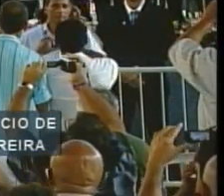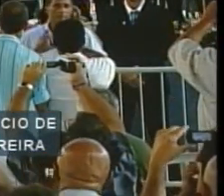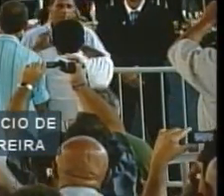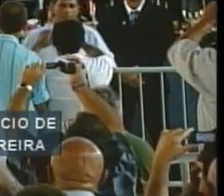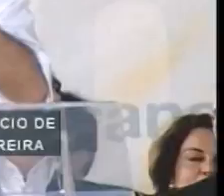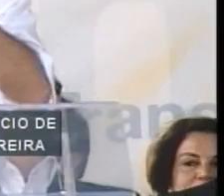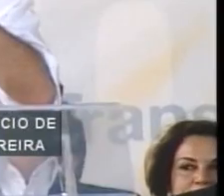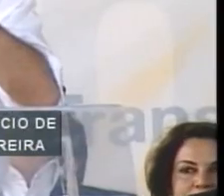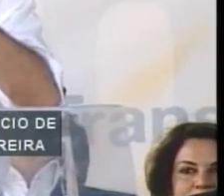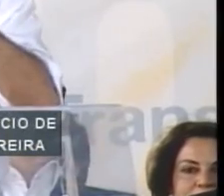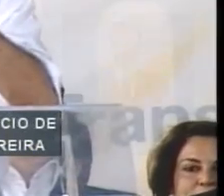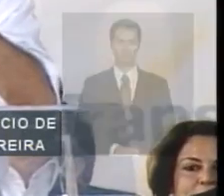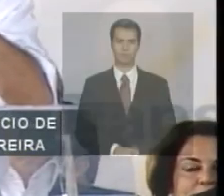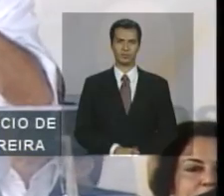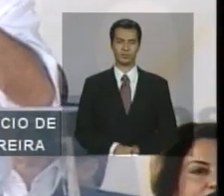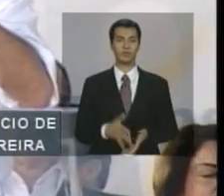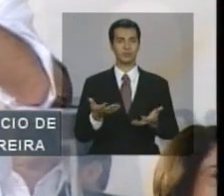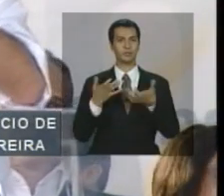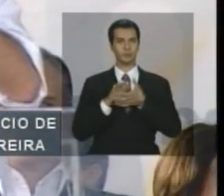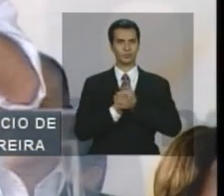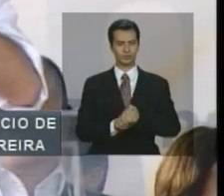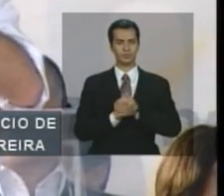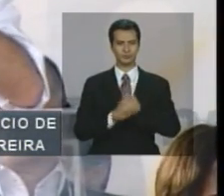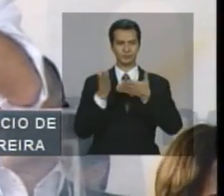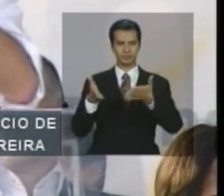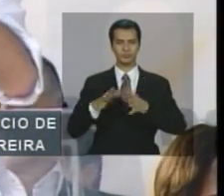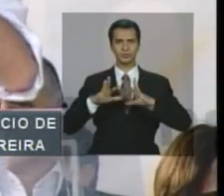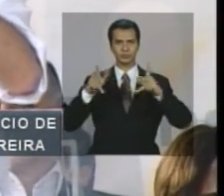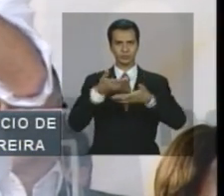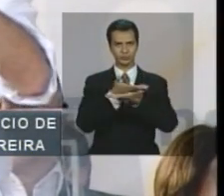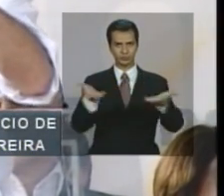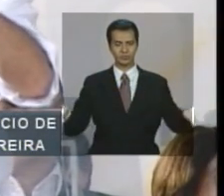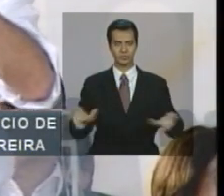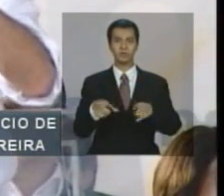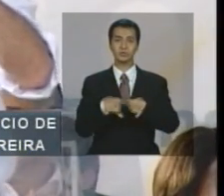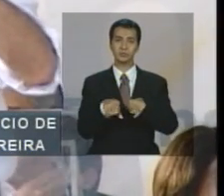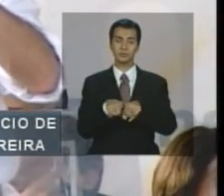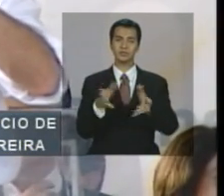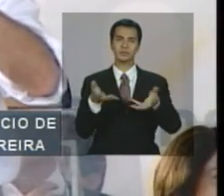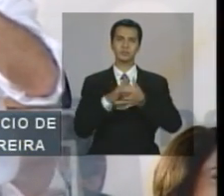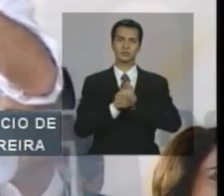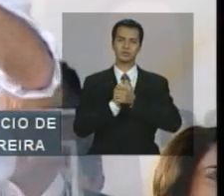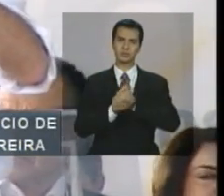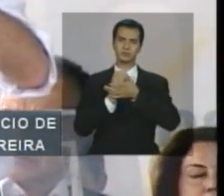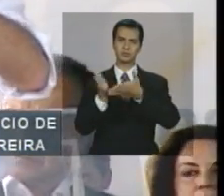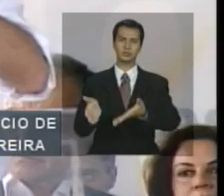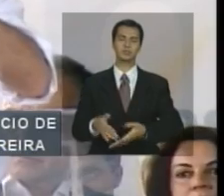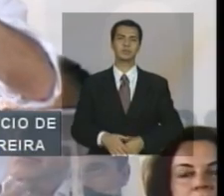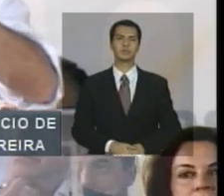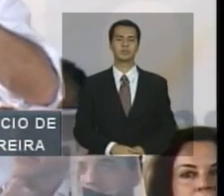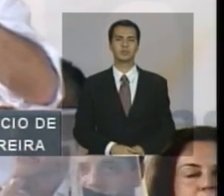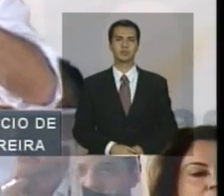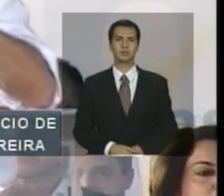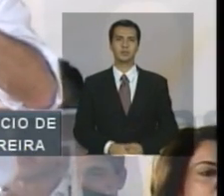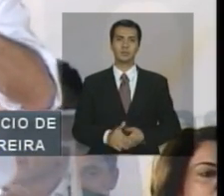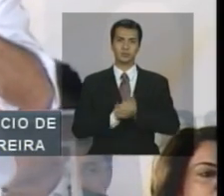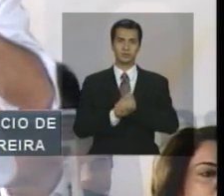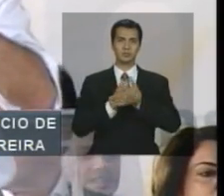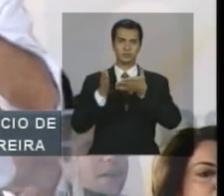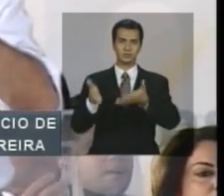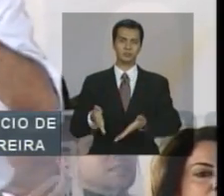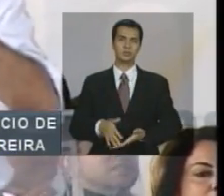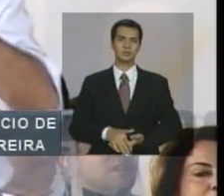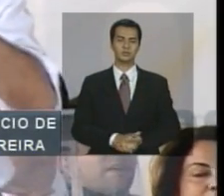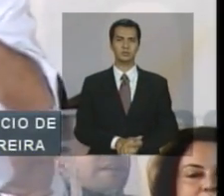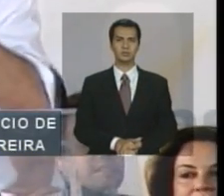Queria cumprimentar todos vocês aqui, saudar, enfim, principalmente essa turma que toca todo dia essa